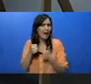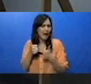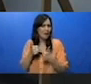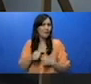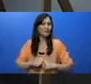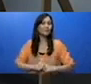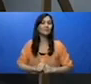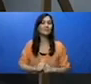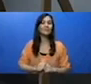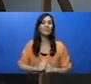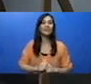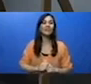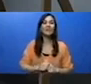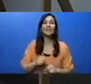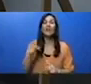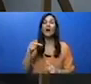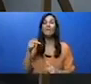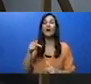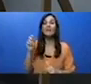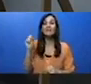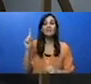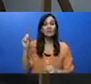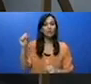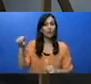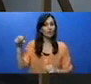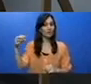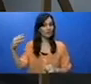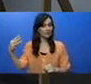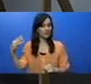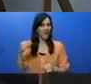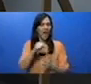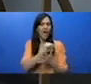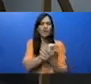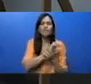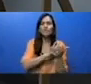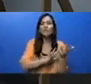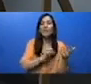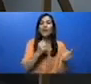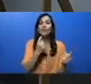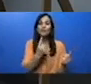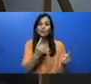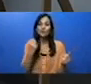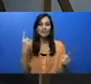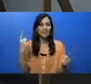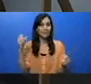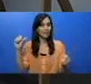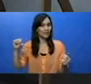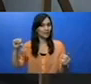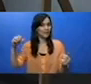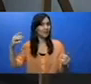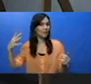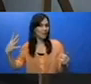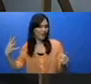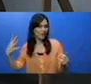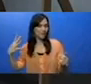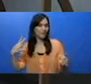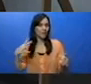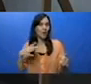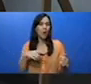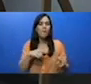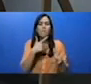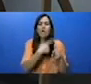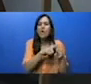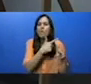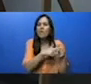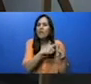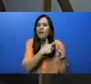na página 193, atividade 1 na página 194, resolvendo problemas nas